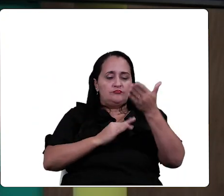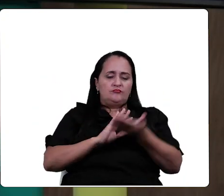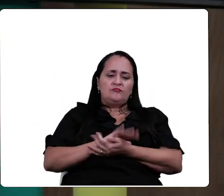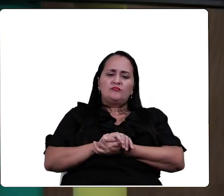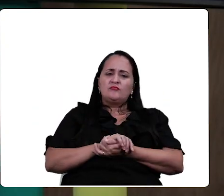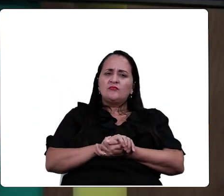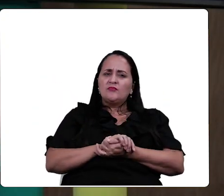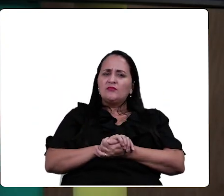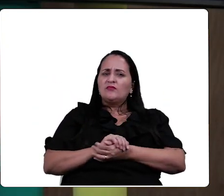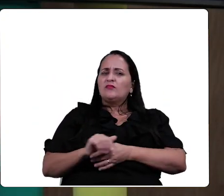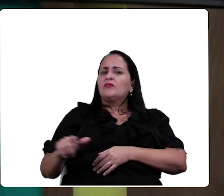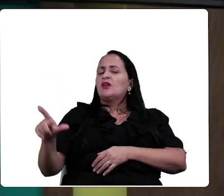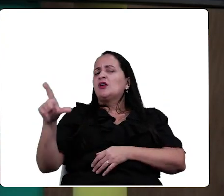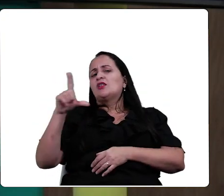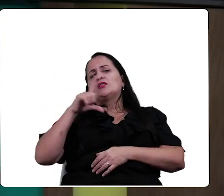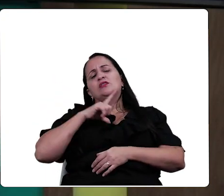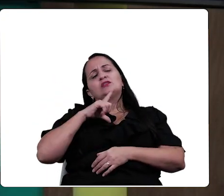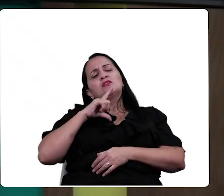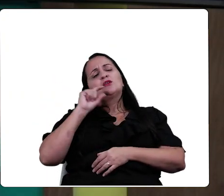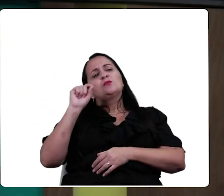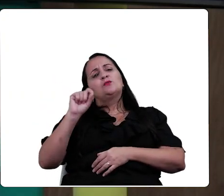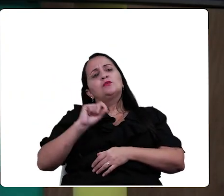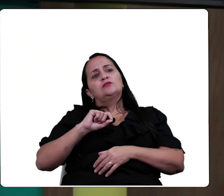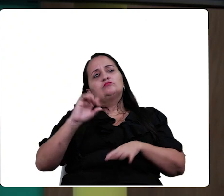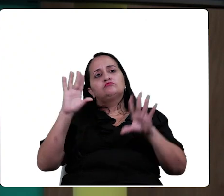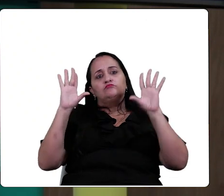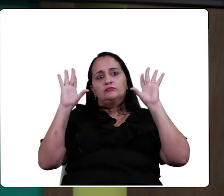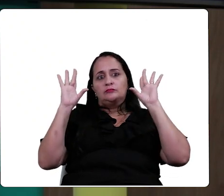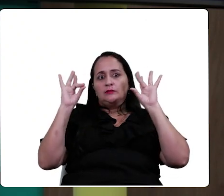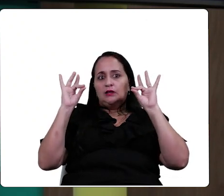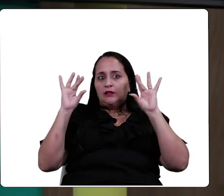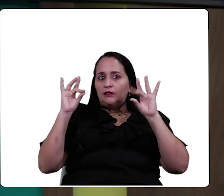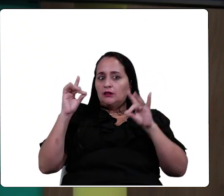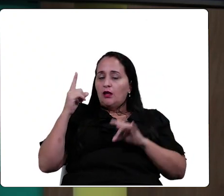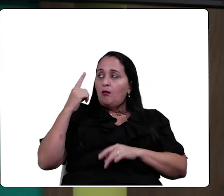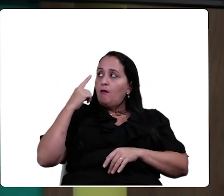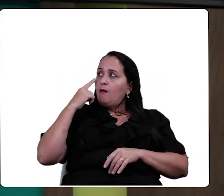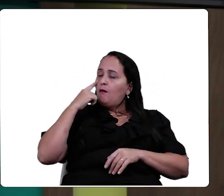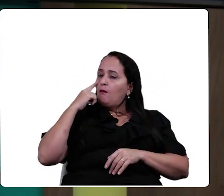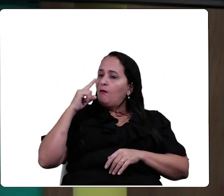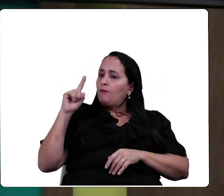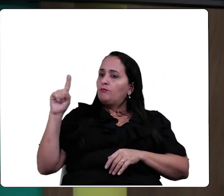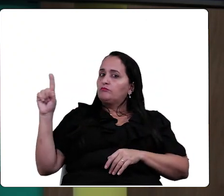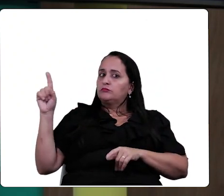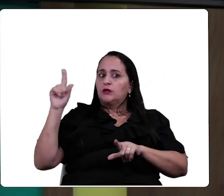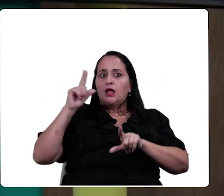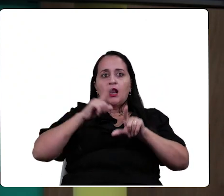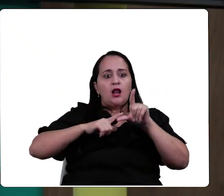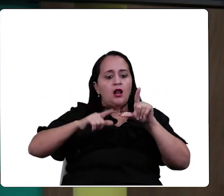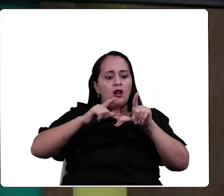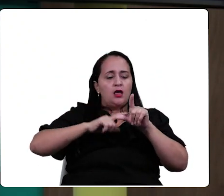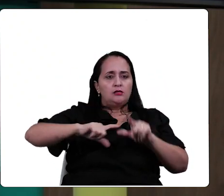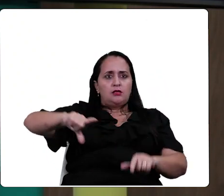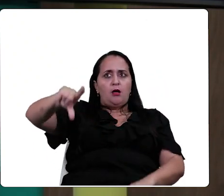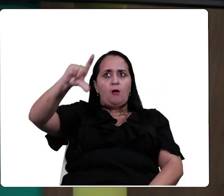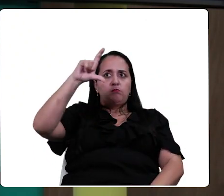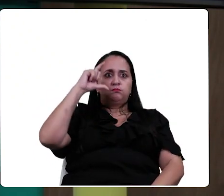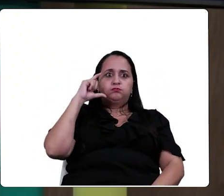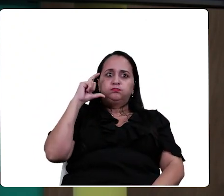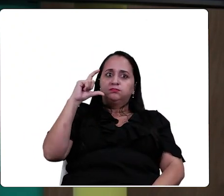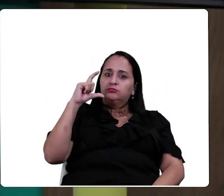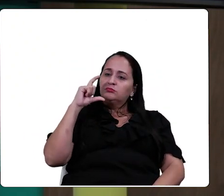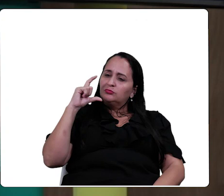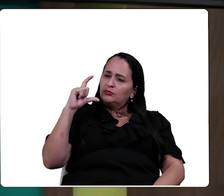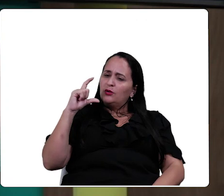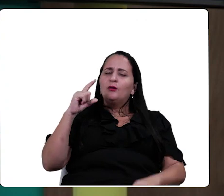outro detalhe dessa peça publicitária. Observa que as letras estão em tamanho bem grande. Exatamente, elas